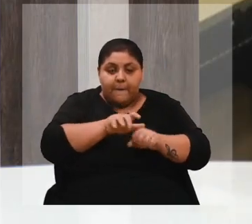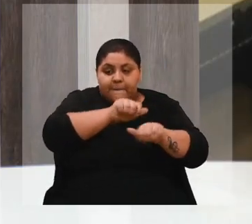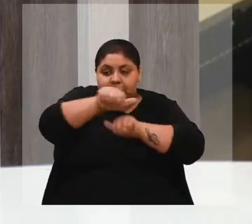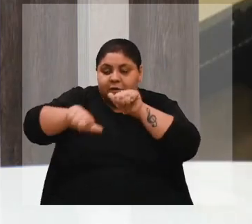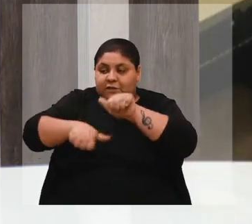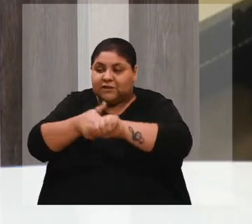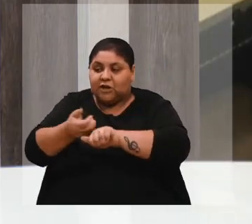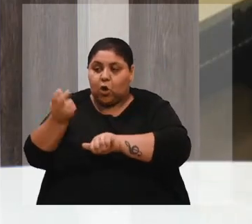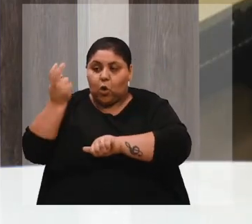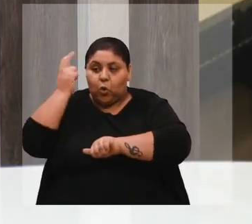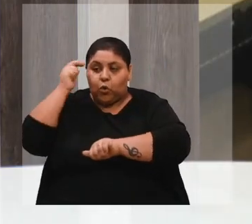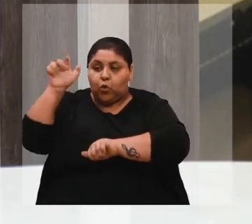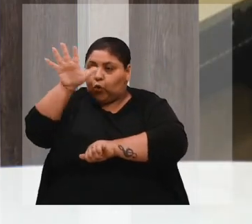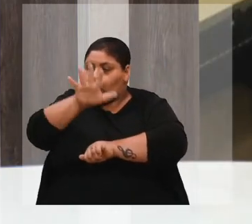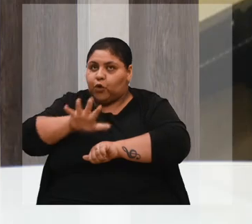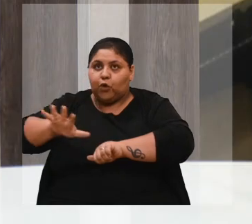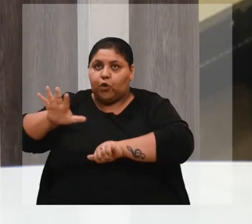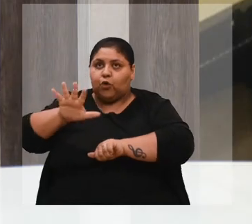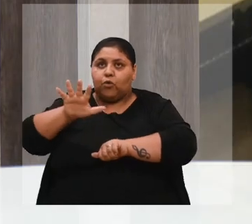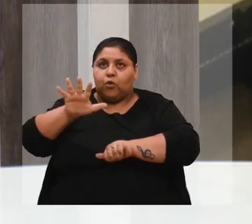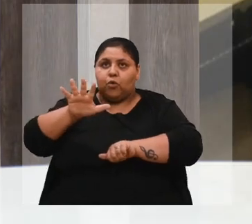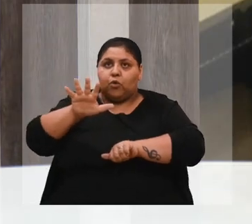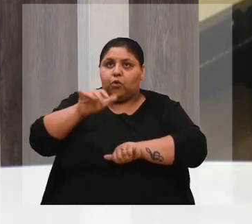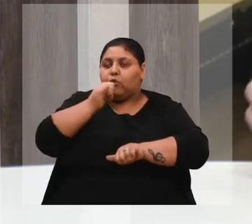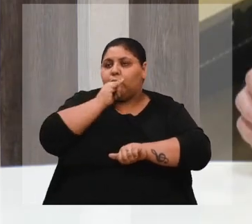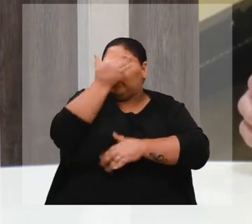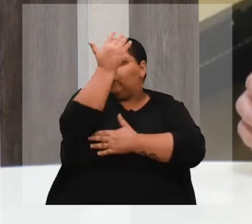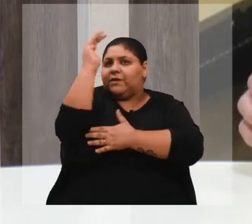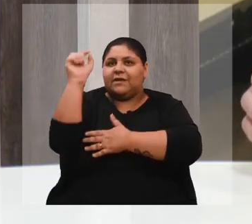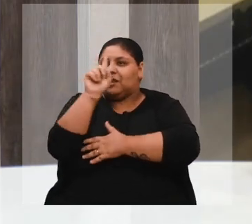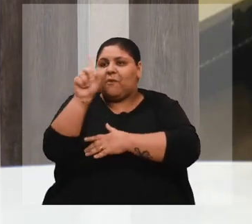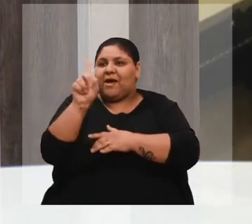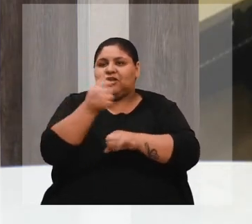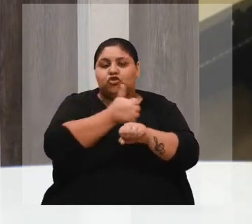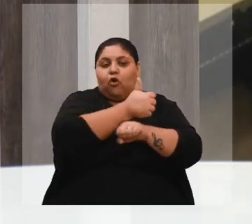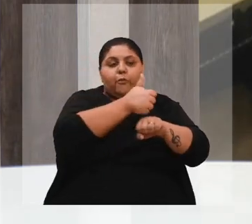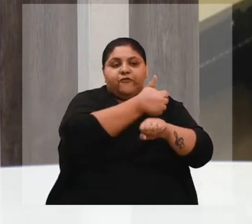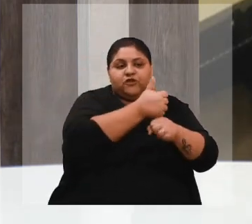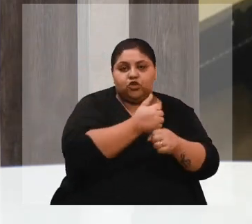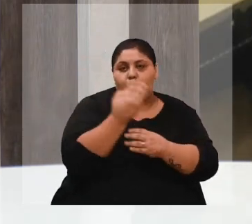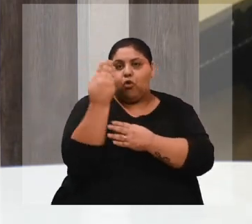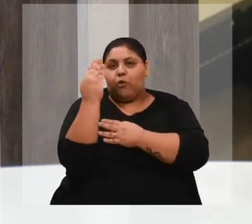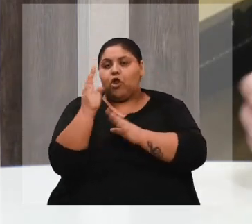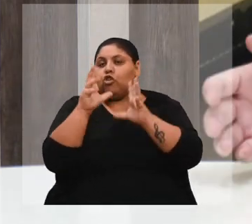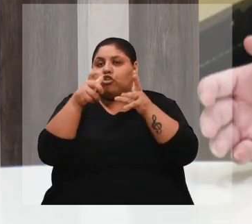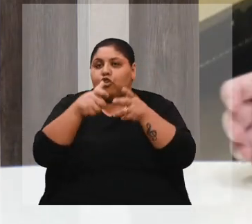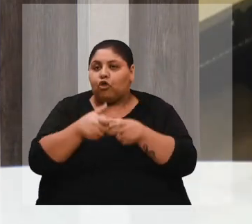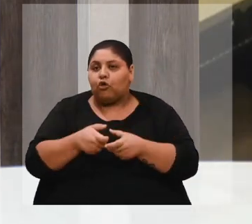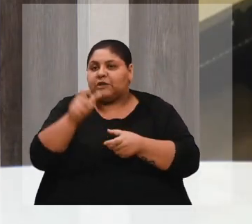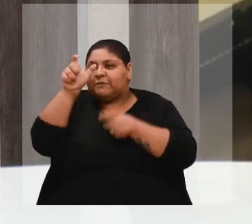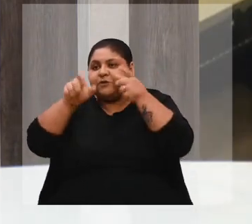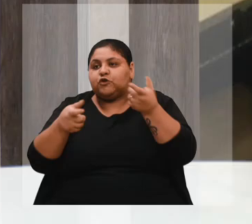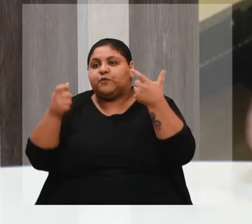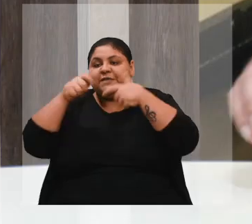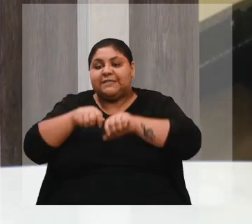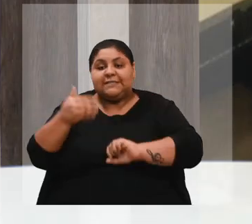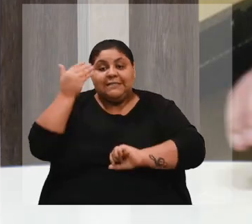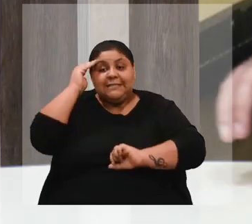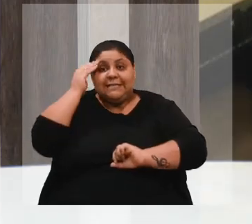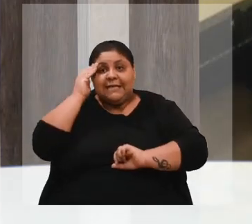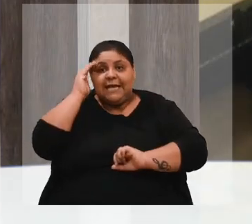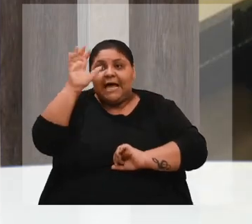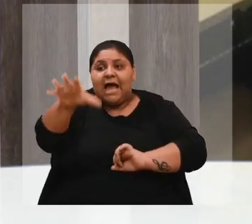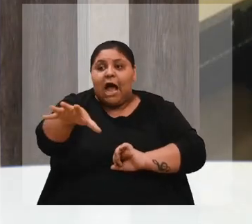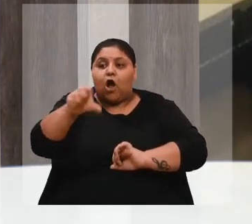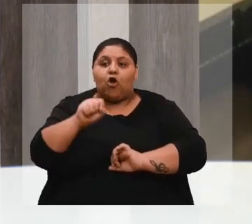virar cultura geral, por exemplo, meio ambiente. Não está a cargo só dos ambientalistas, dos biólogos, enfim, todo mundo entendeu que